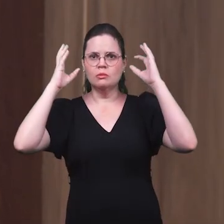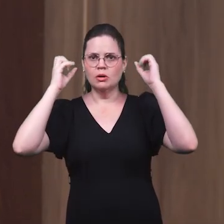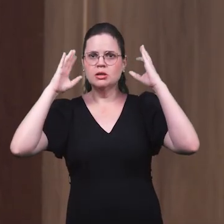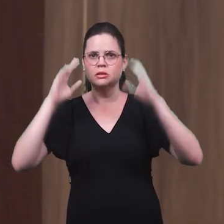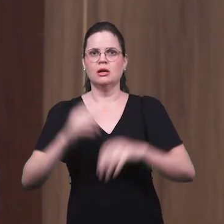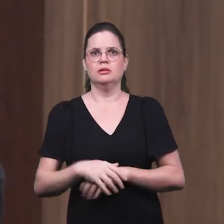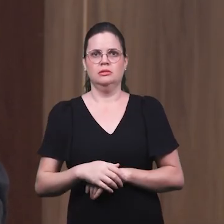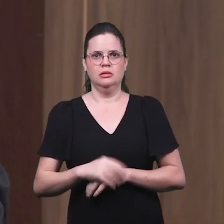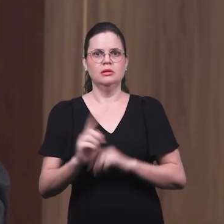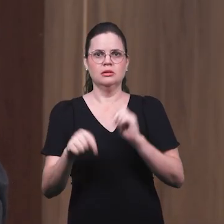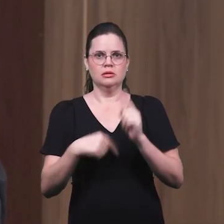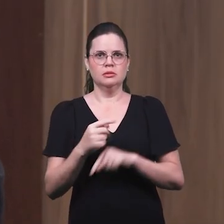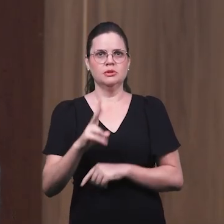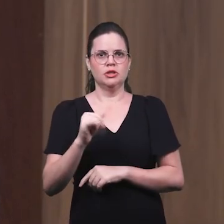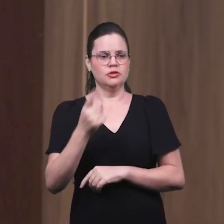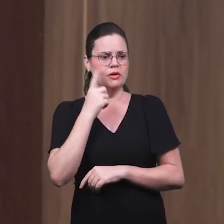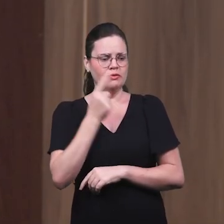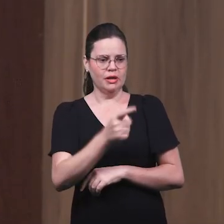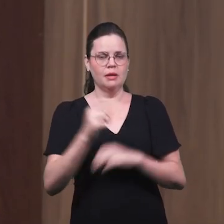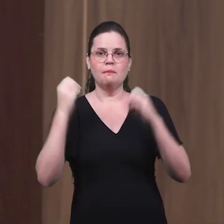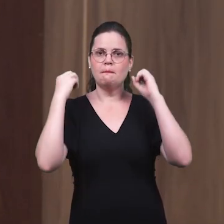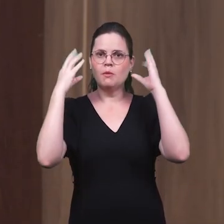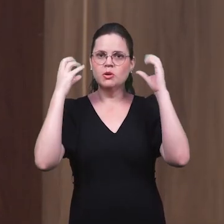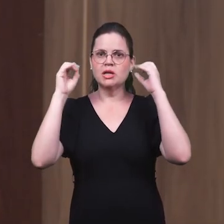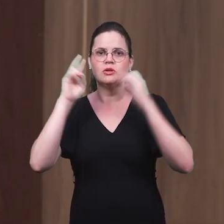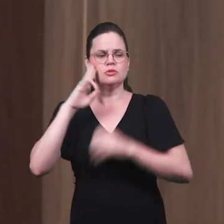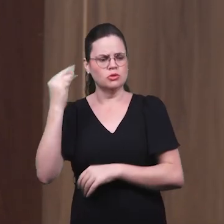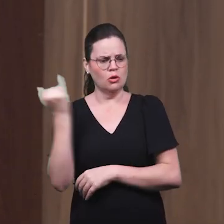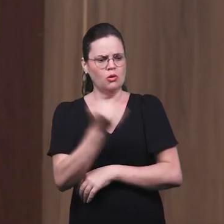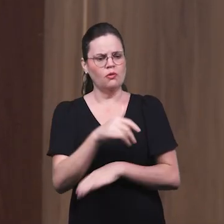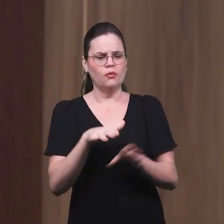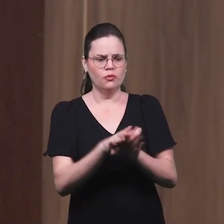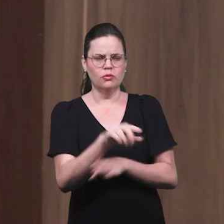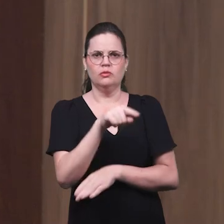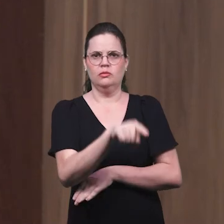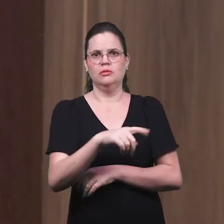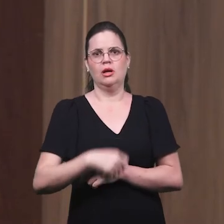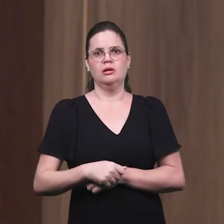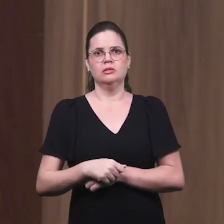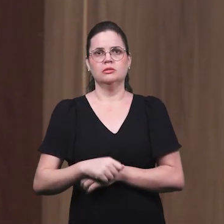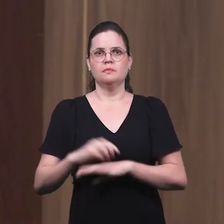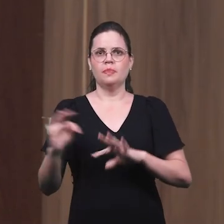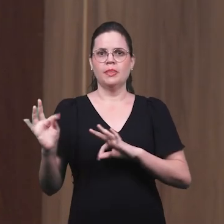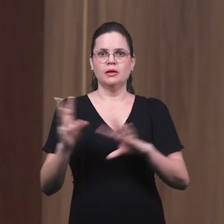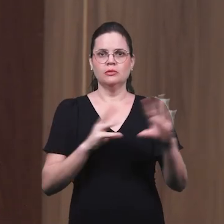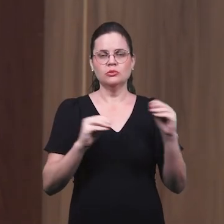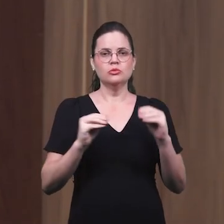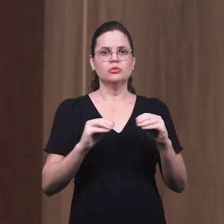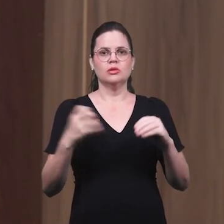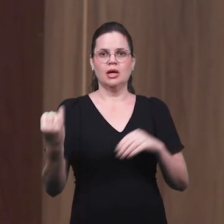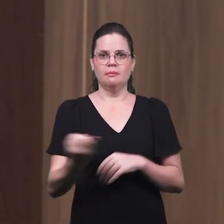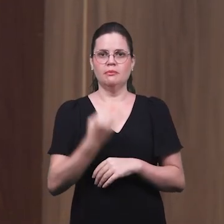Moisés, e a gente vai ver no final da vida de Moisés como o Senhor tratou com ele naquilo que Deus achou que era